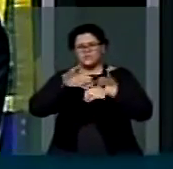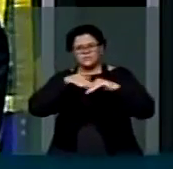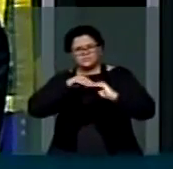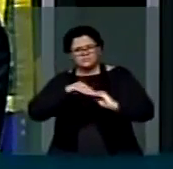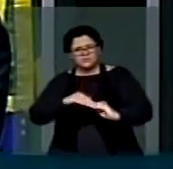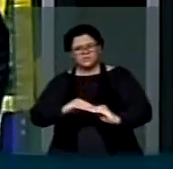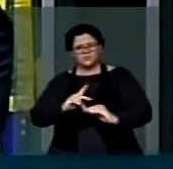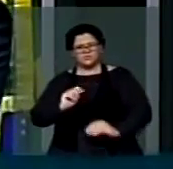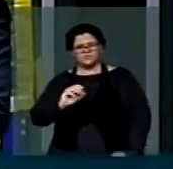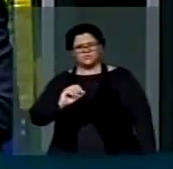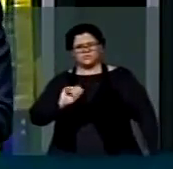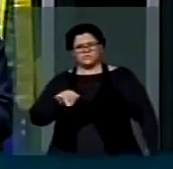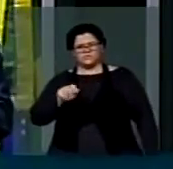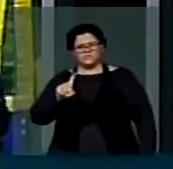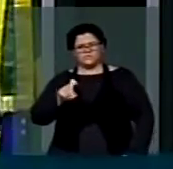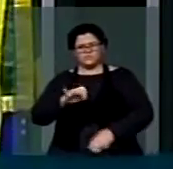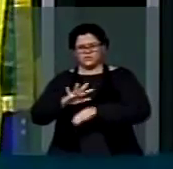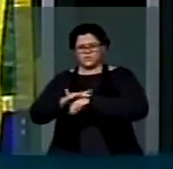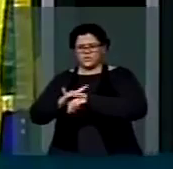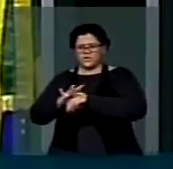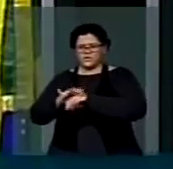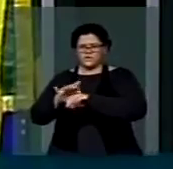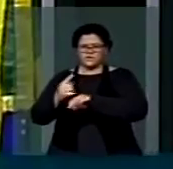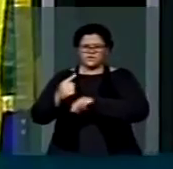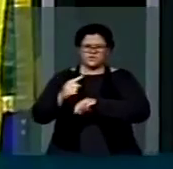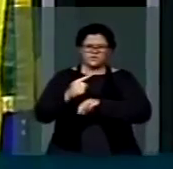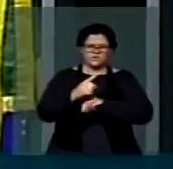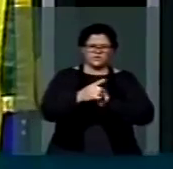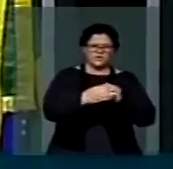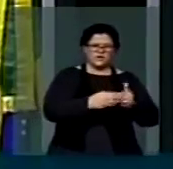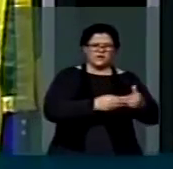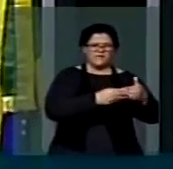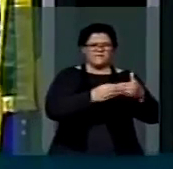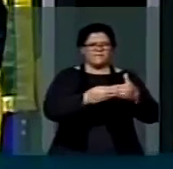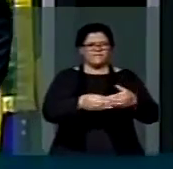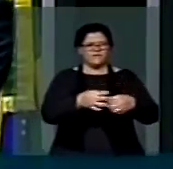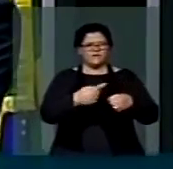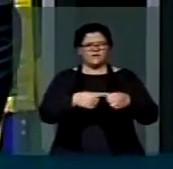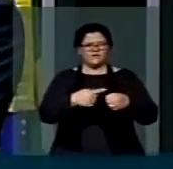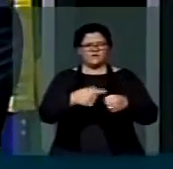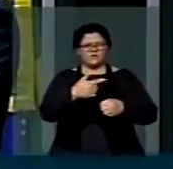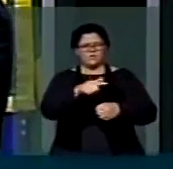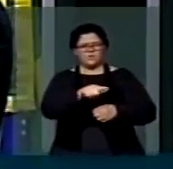uma próxima cidade que não tem, após ela